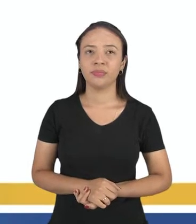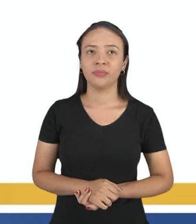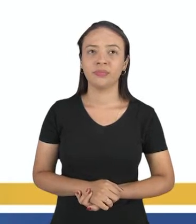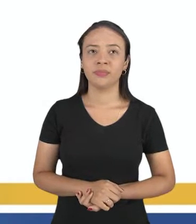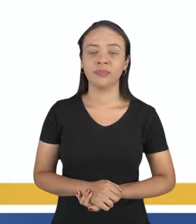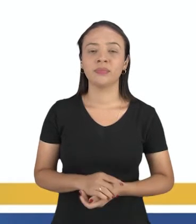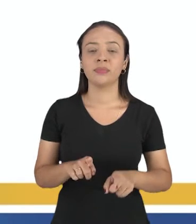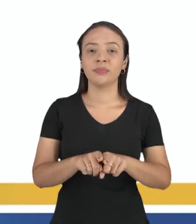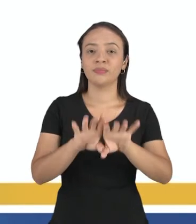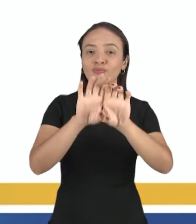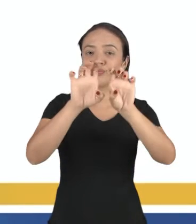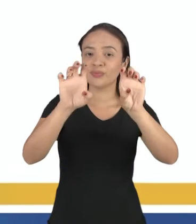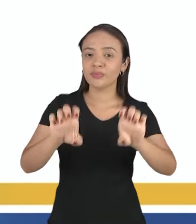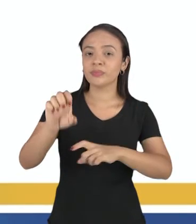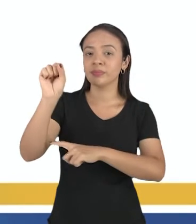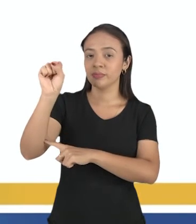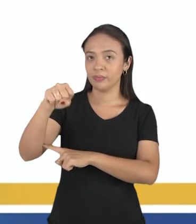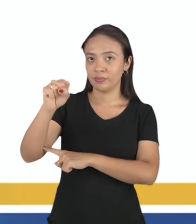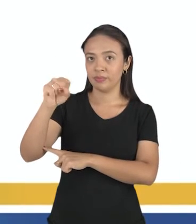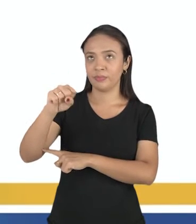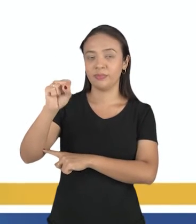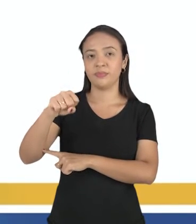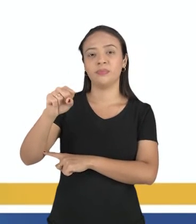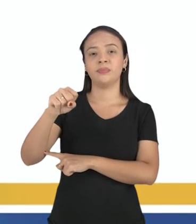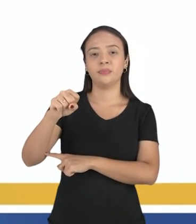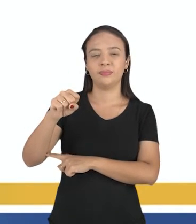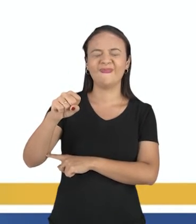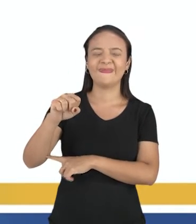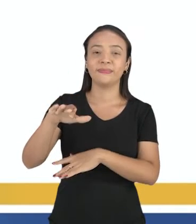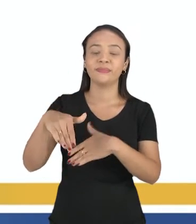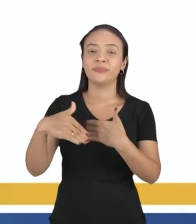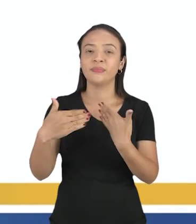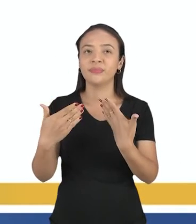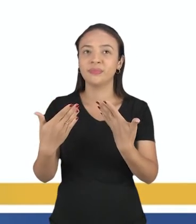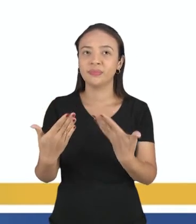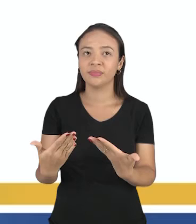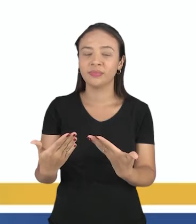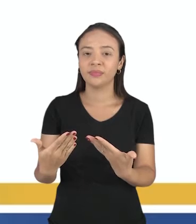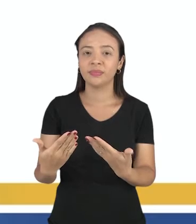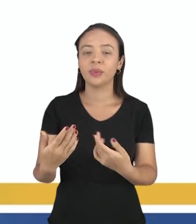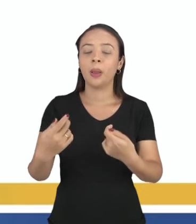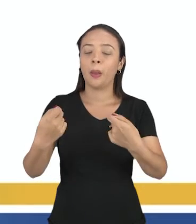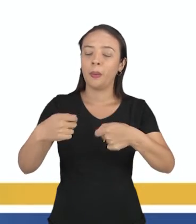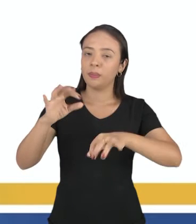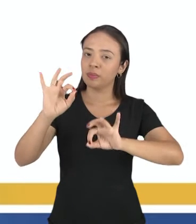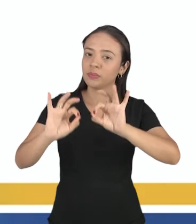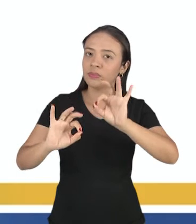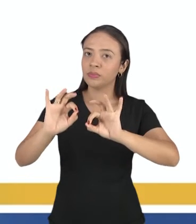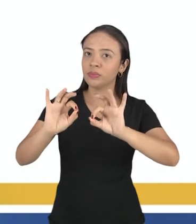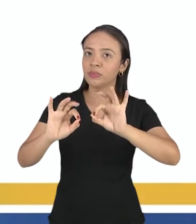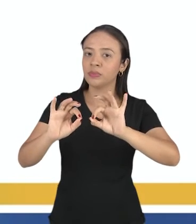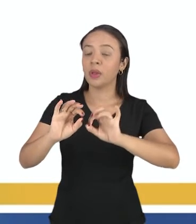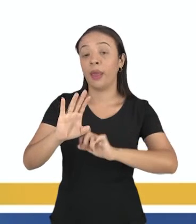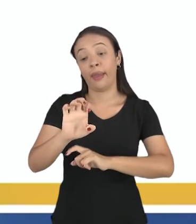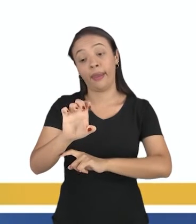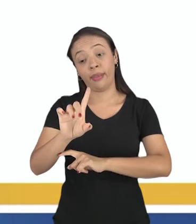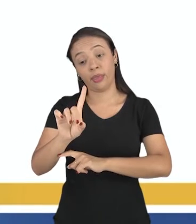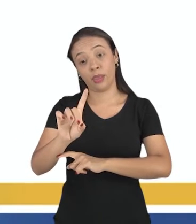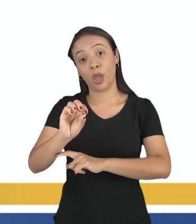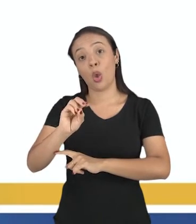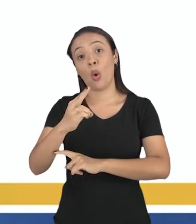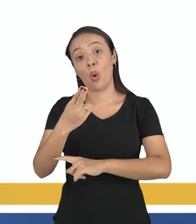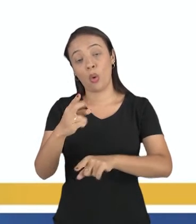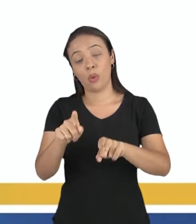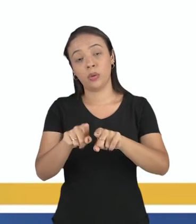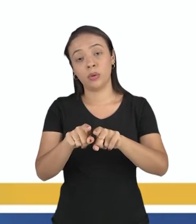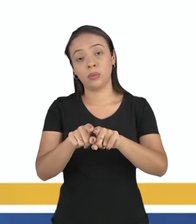Forma afirmativa. Estou pedindo na forma afirmativa, então vamos colocar ou ED ou